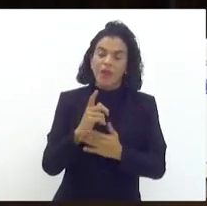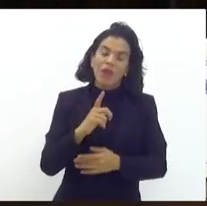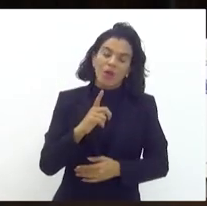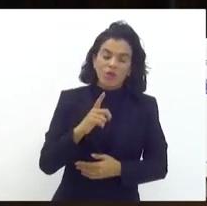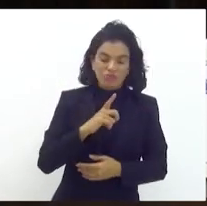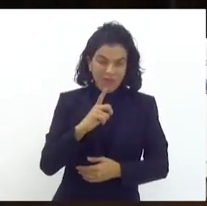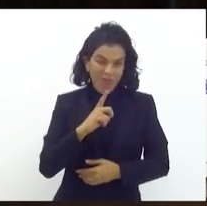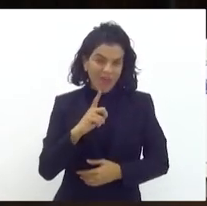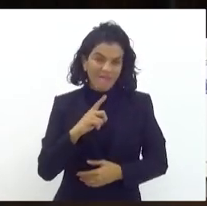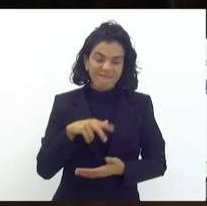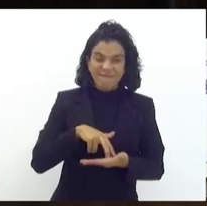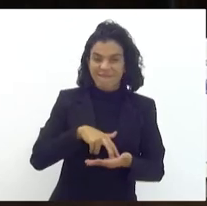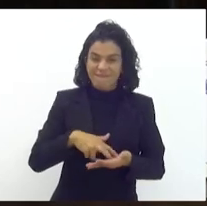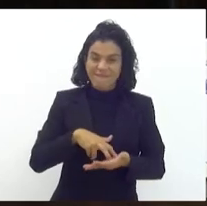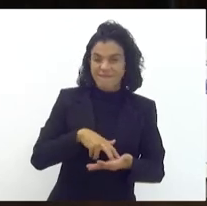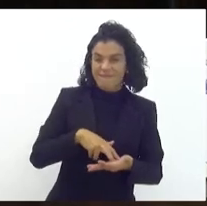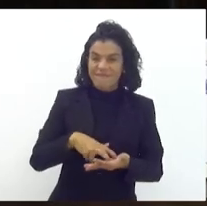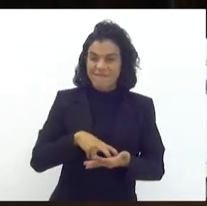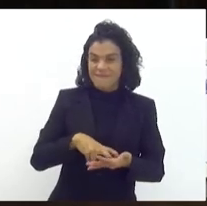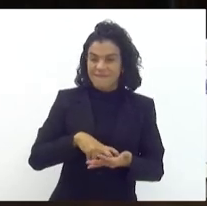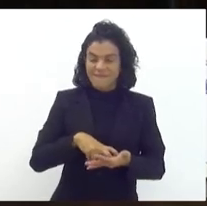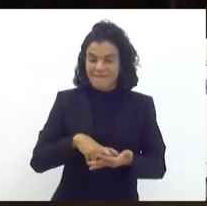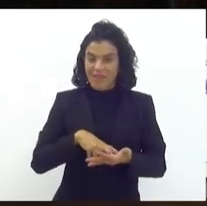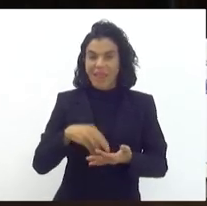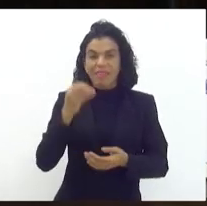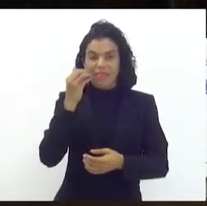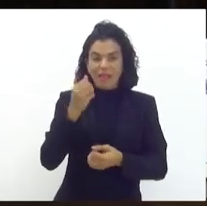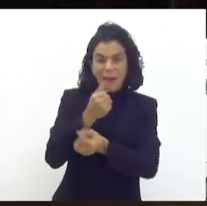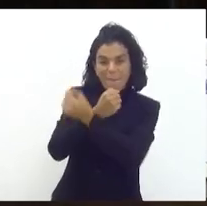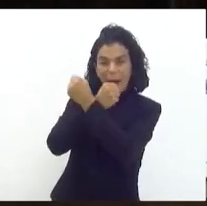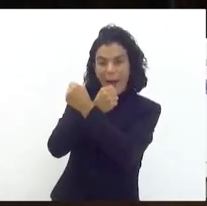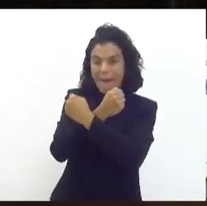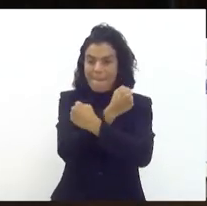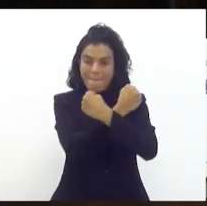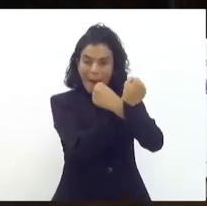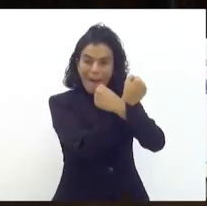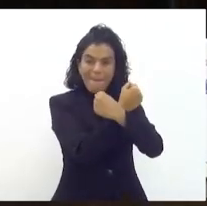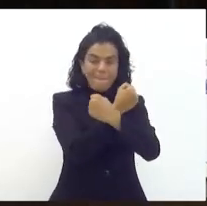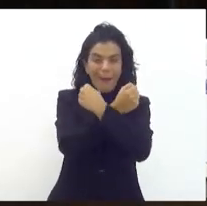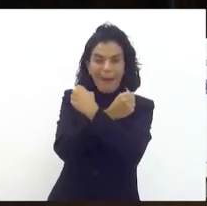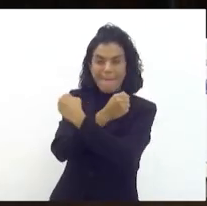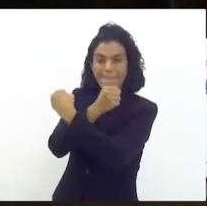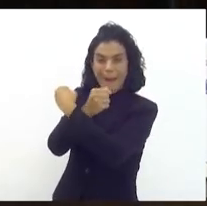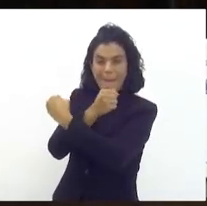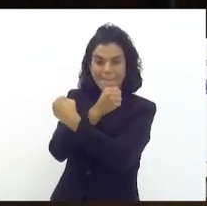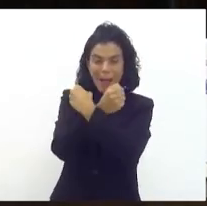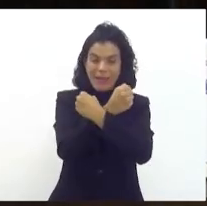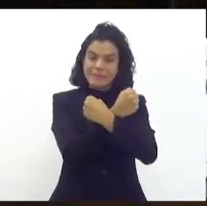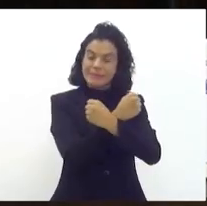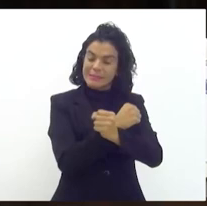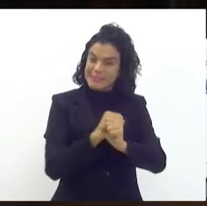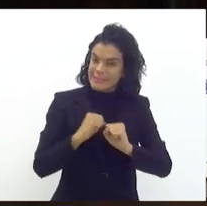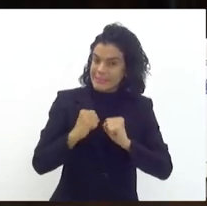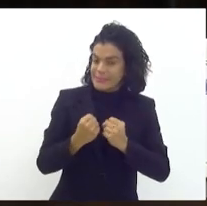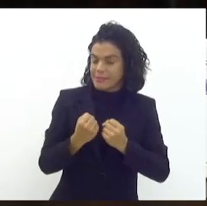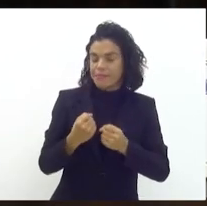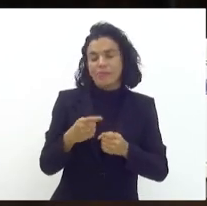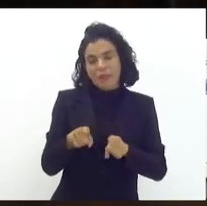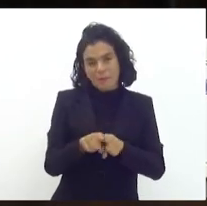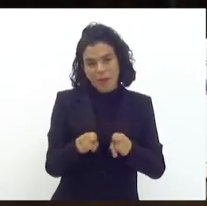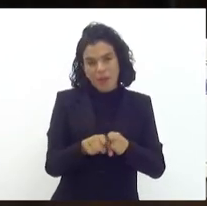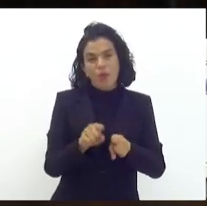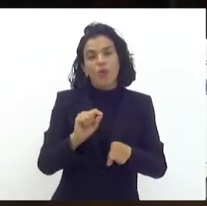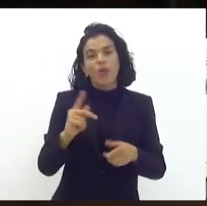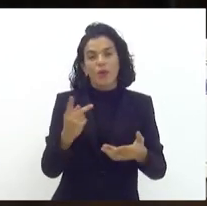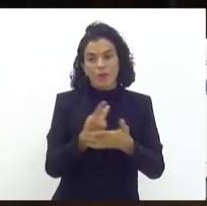insegurança eles tendem a tentar se proteger e blindar as suas estruturas e muito disso e muito também do que